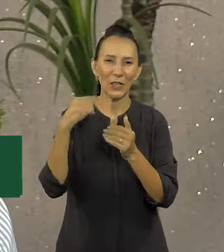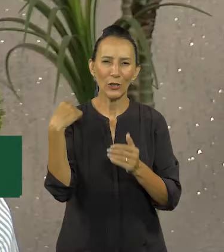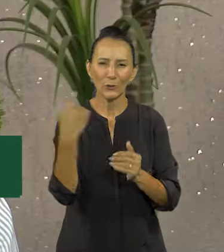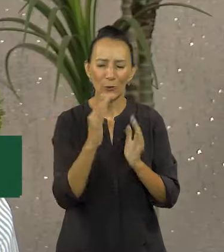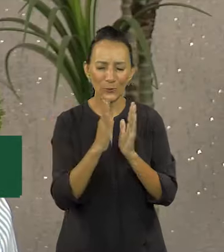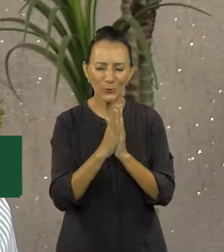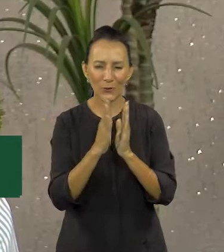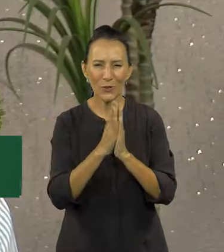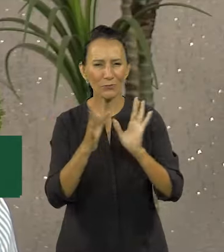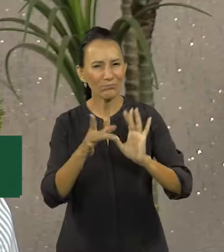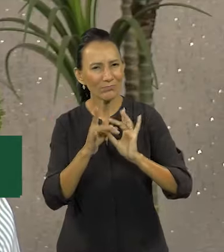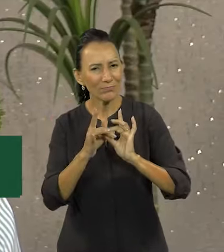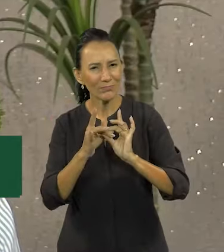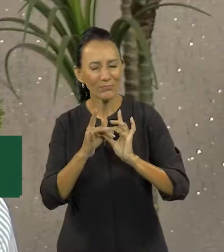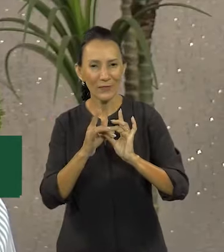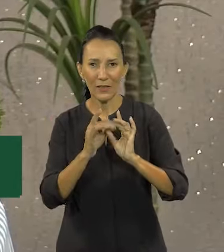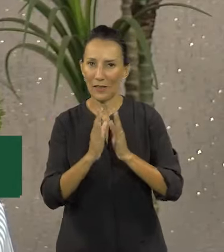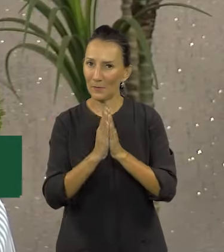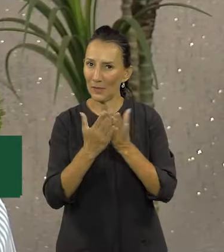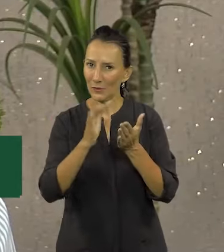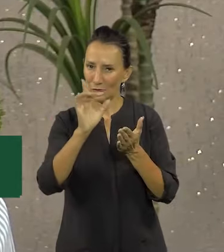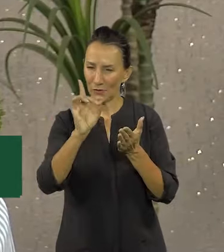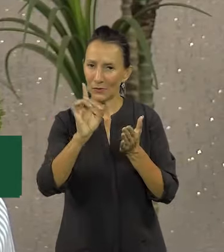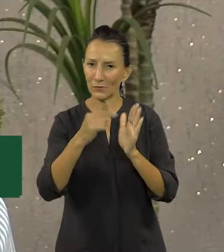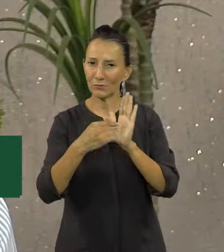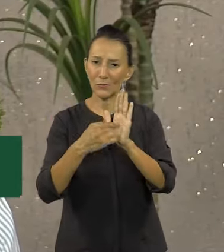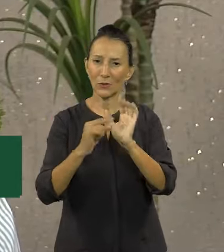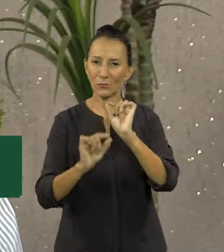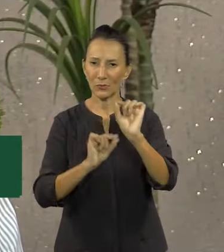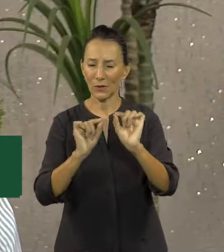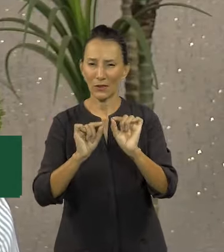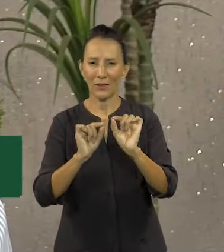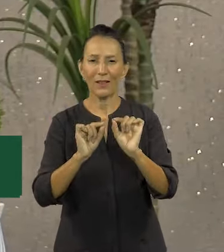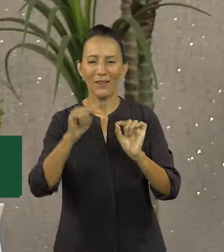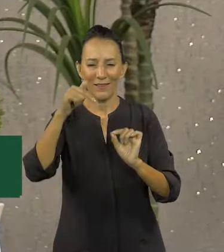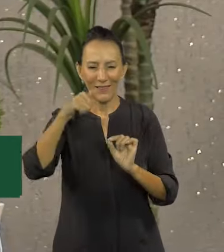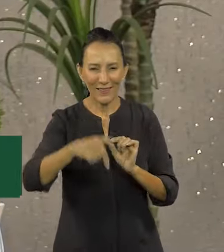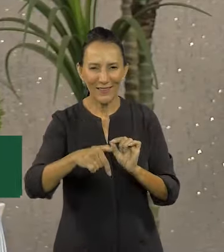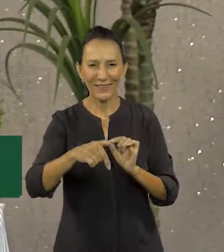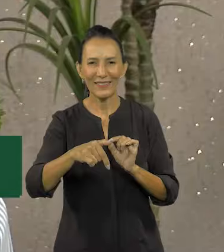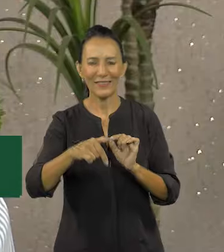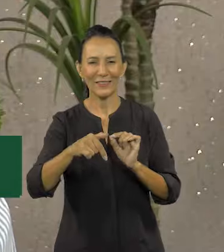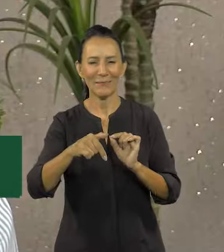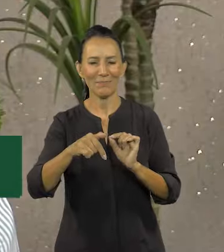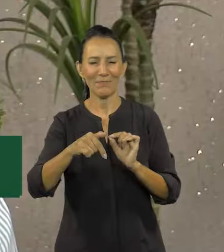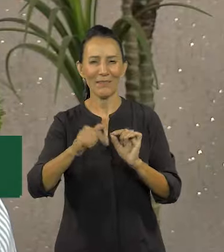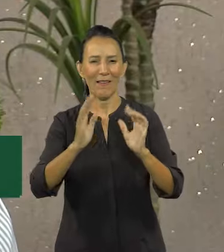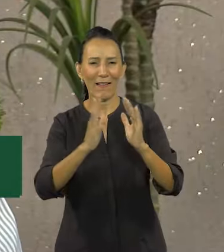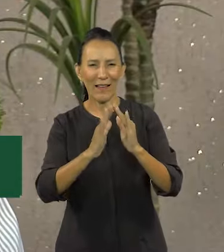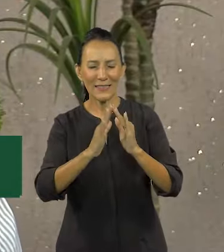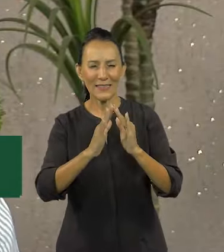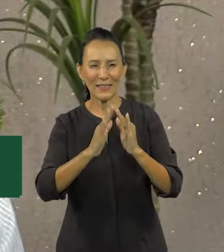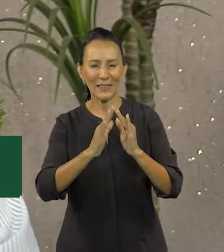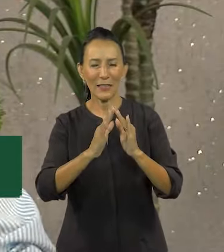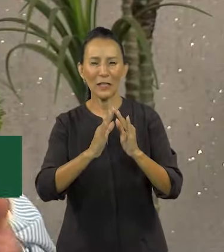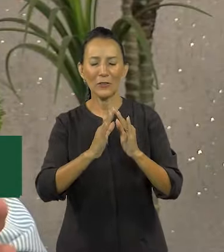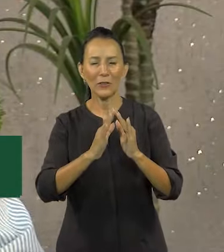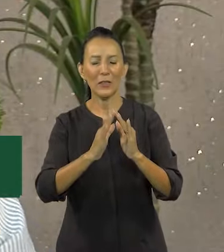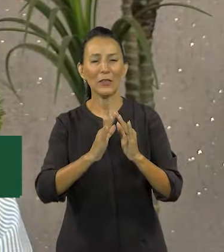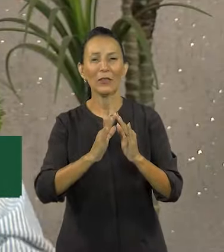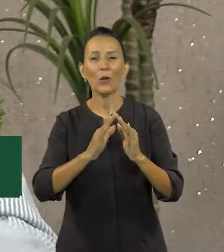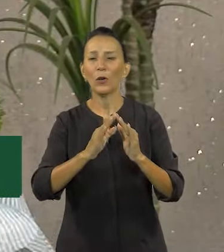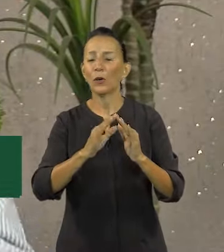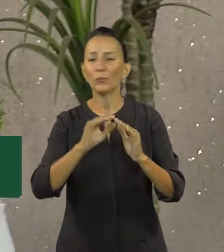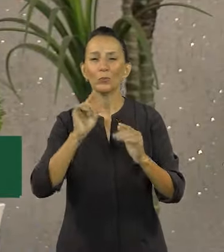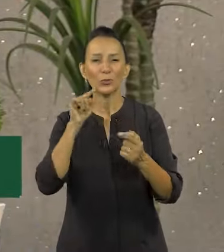porque está escrito está escrito a minha casa será chamada casa de oração para todos os povos não é somente para